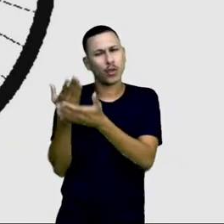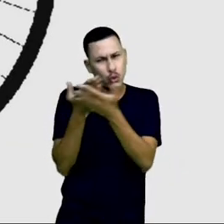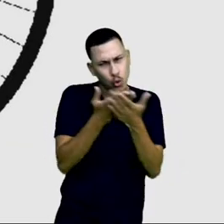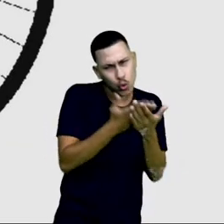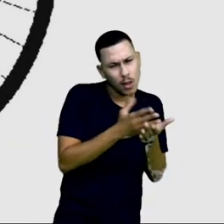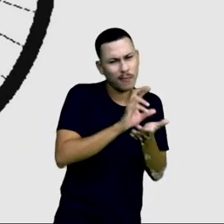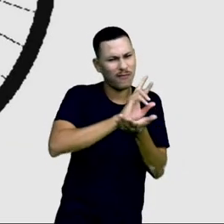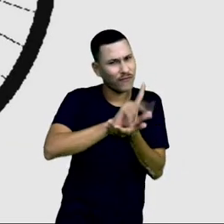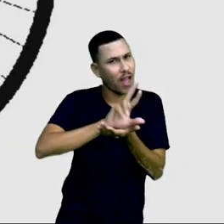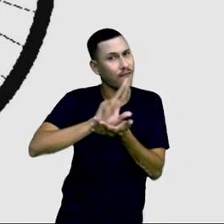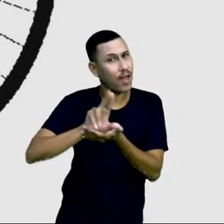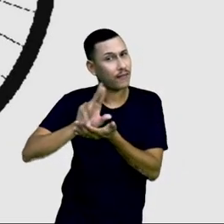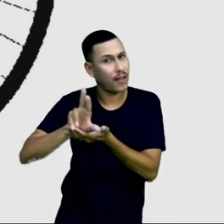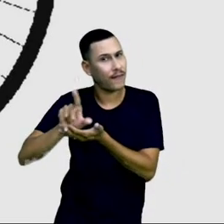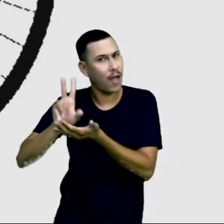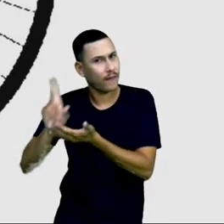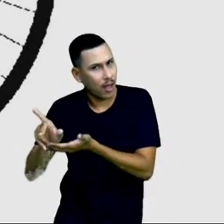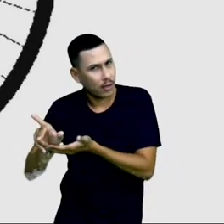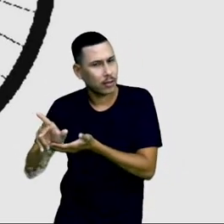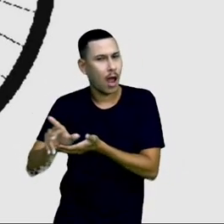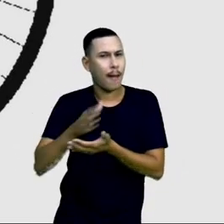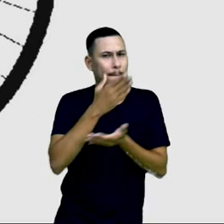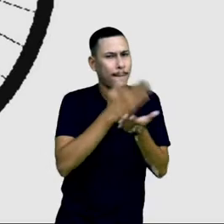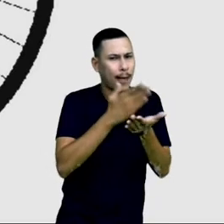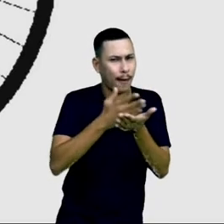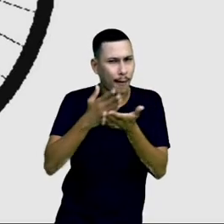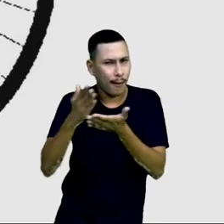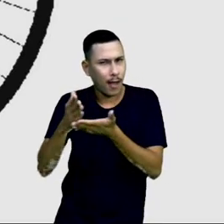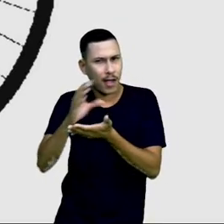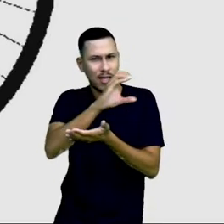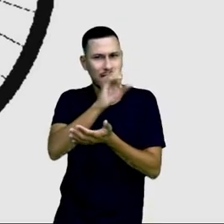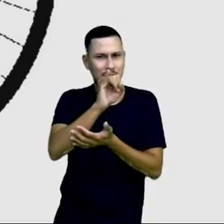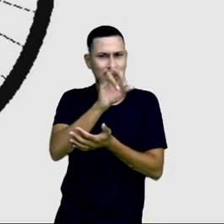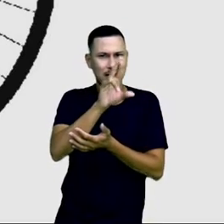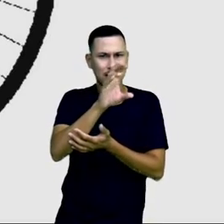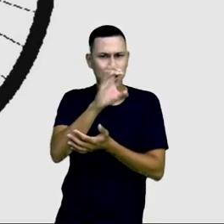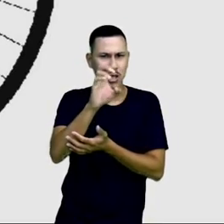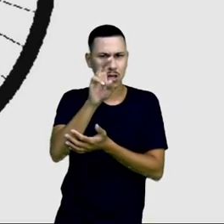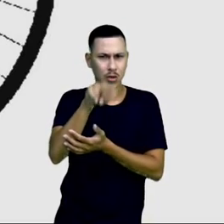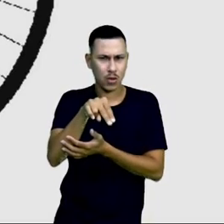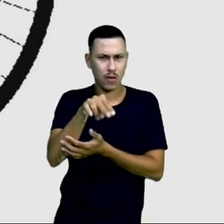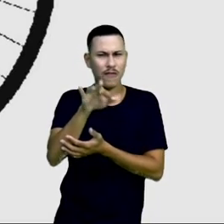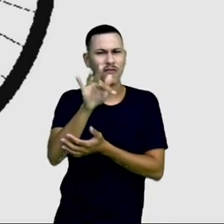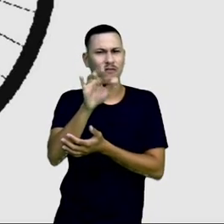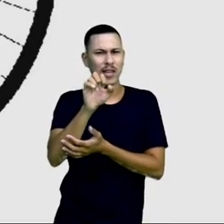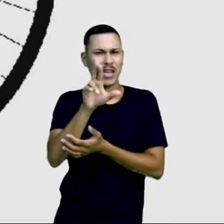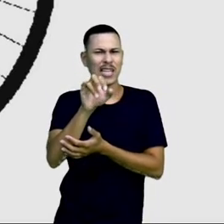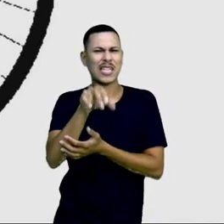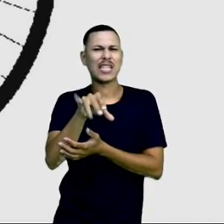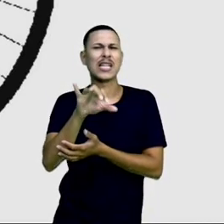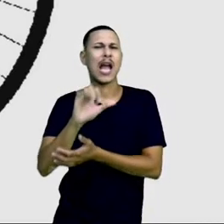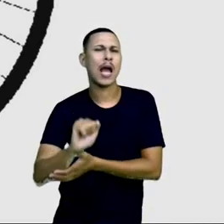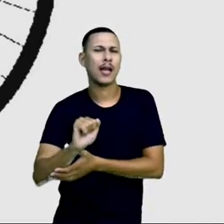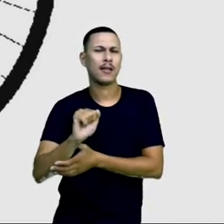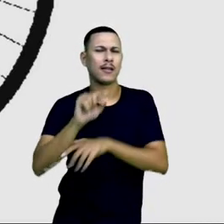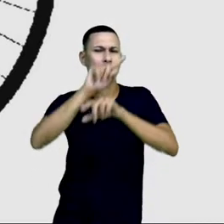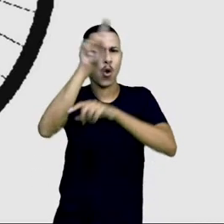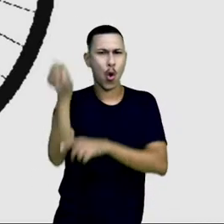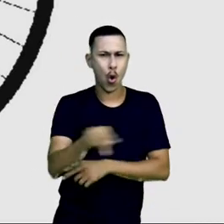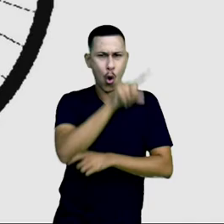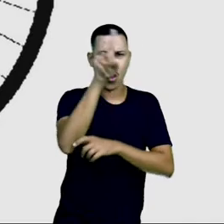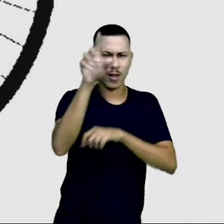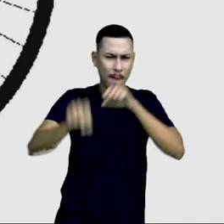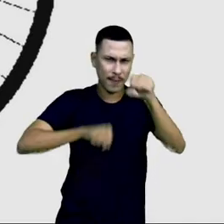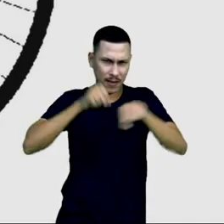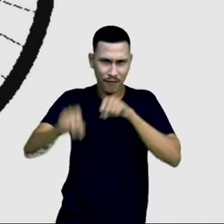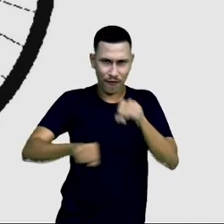da circunferência. Eu quero saber quais são as que a gente consegue perceber aqui nessa roda da bicicleta. Vocês